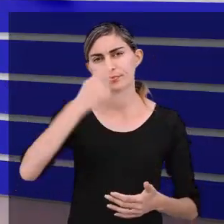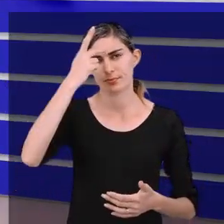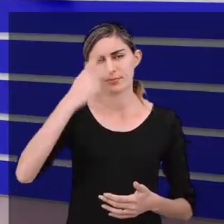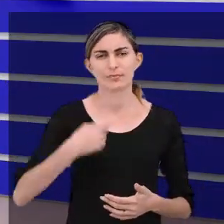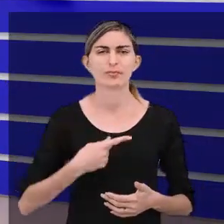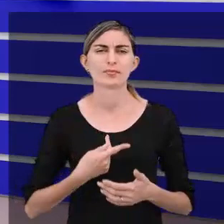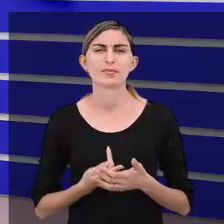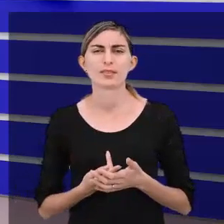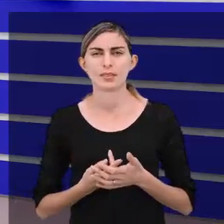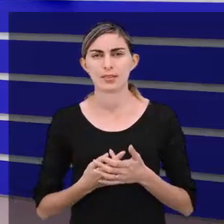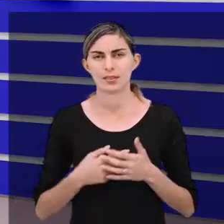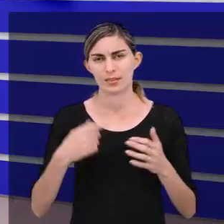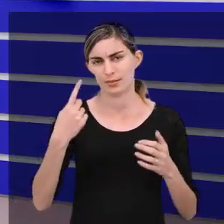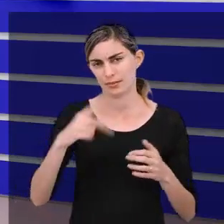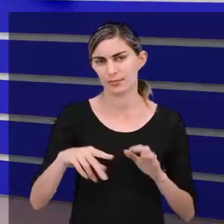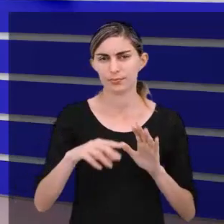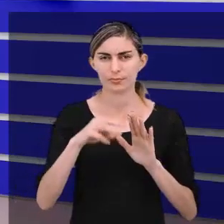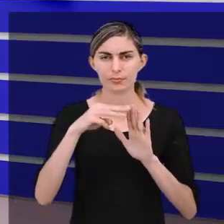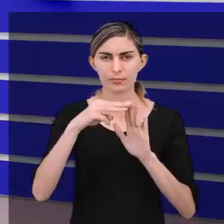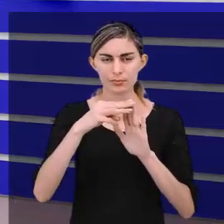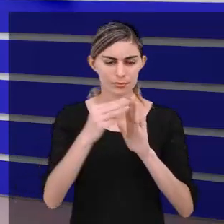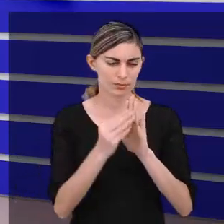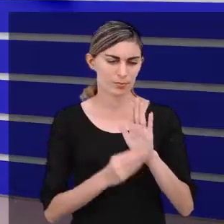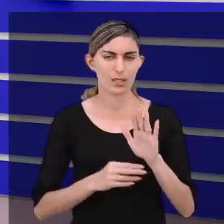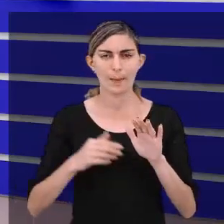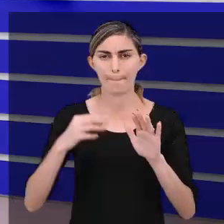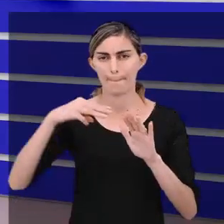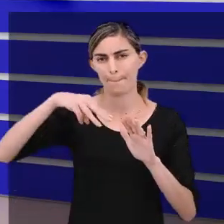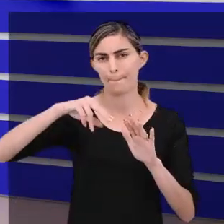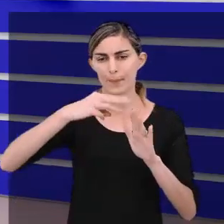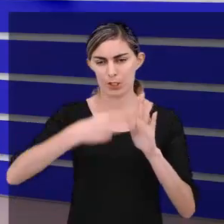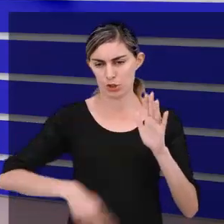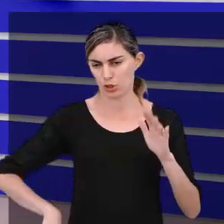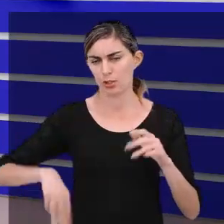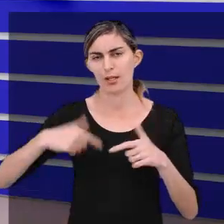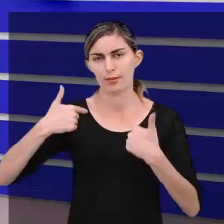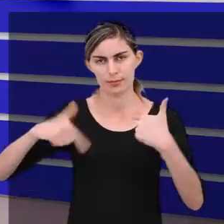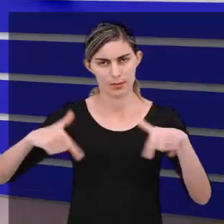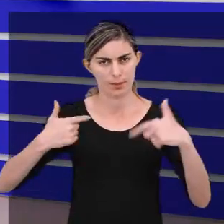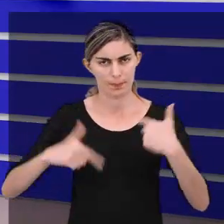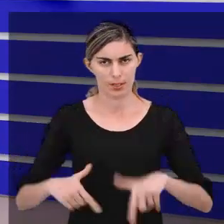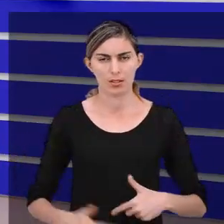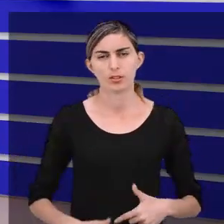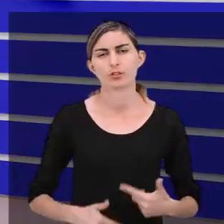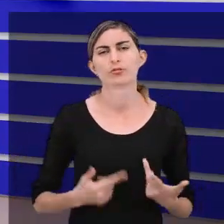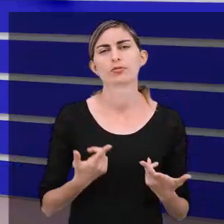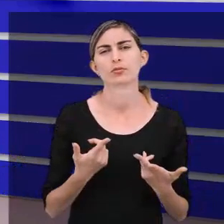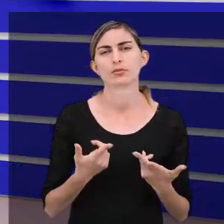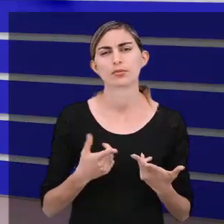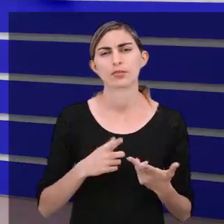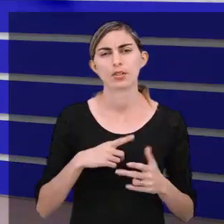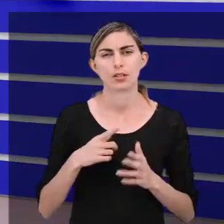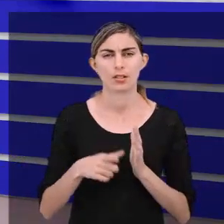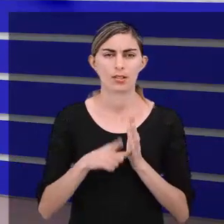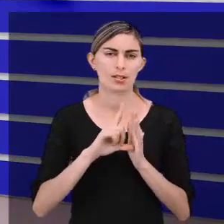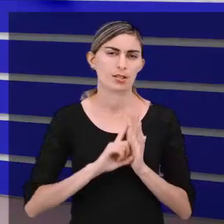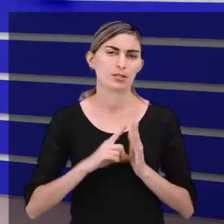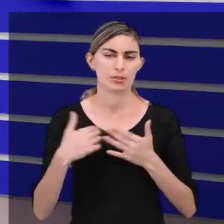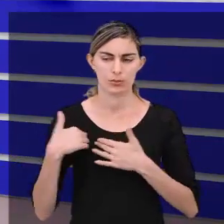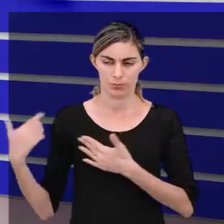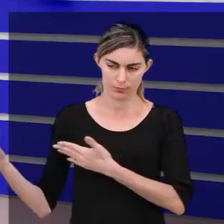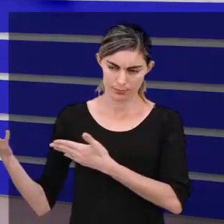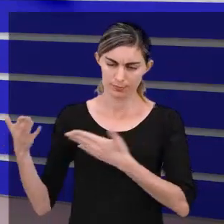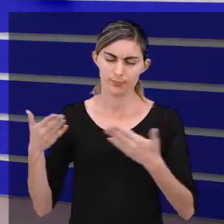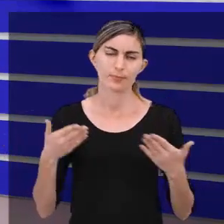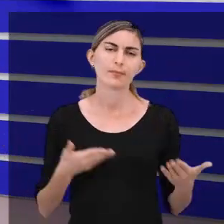lá na portaria do Ministério do Trabalho, um conjunto de ações. Eu, inclusive, quando eu fui convidada,